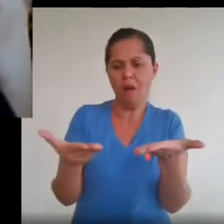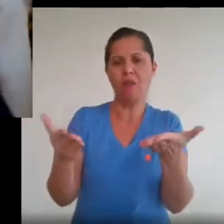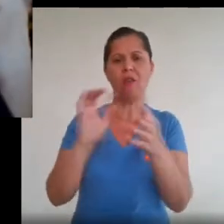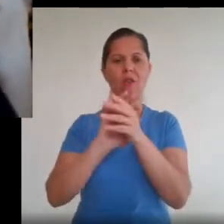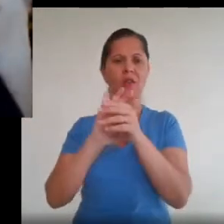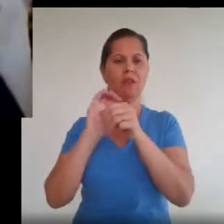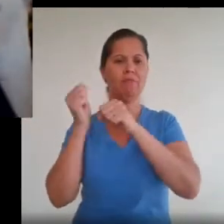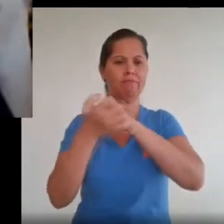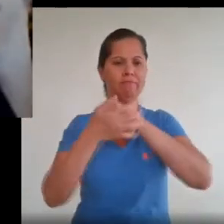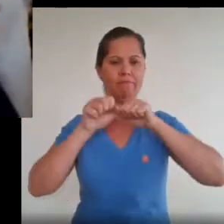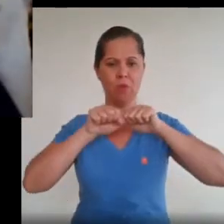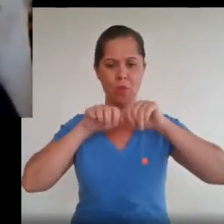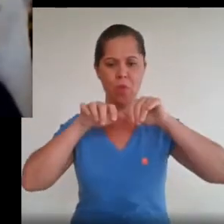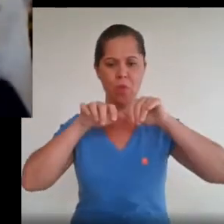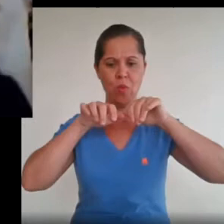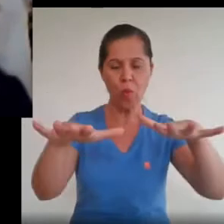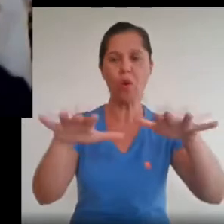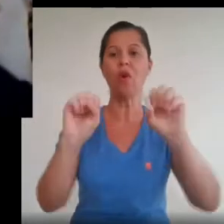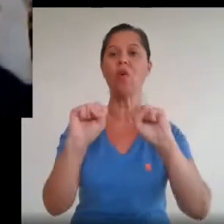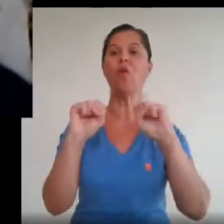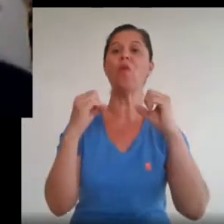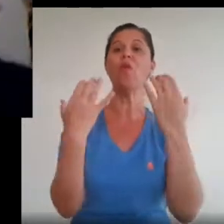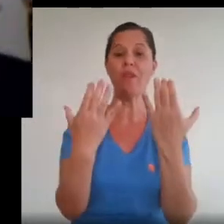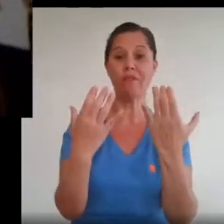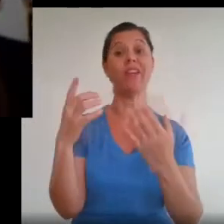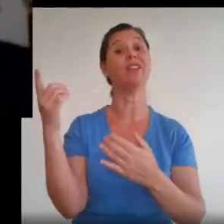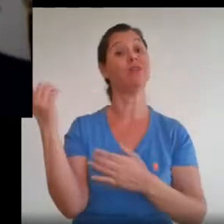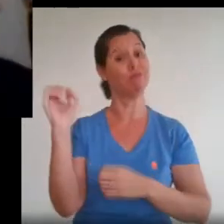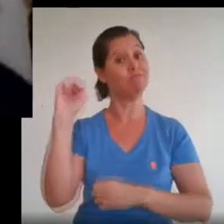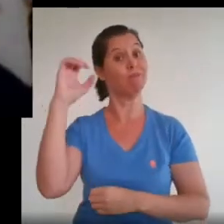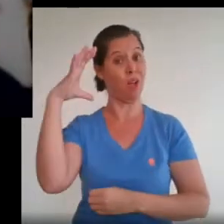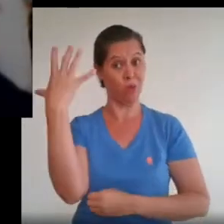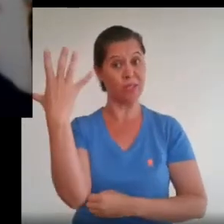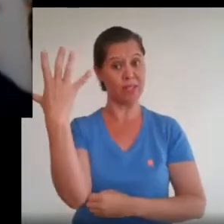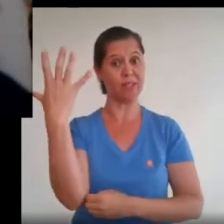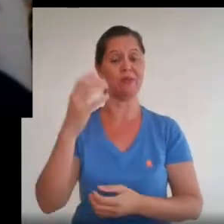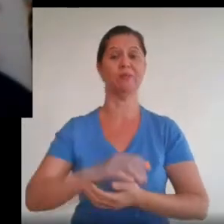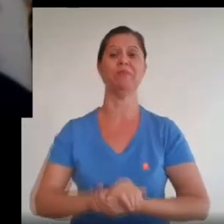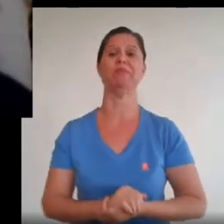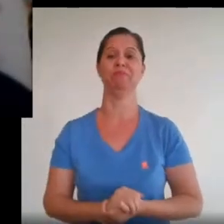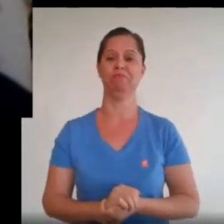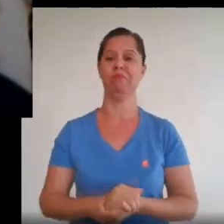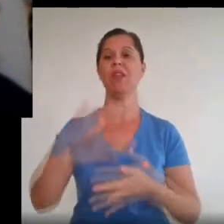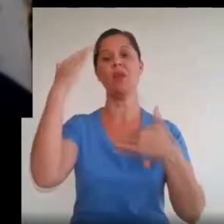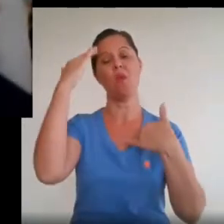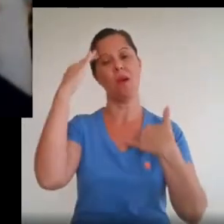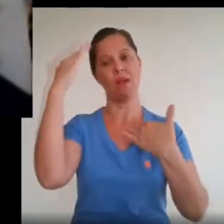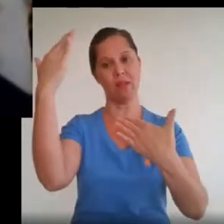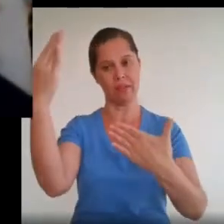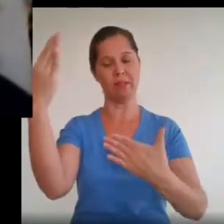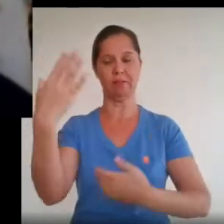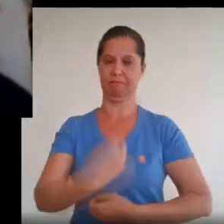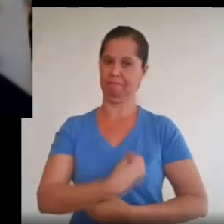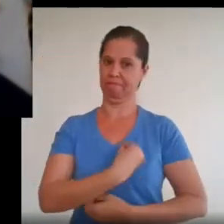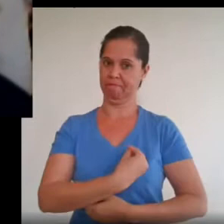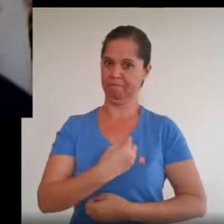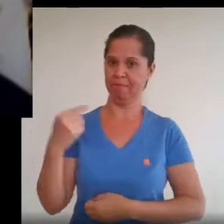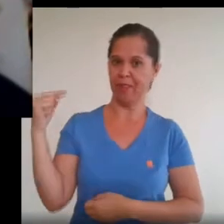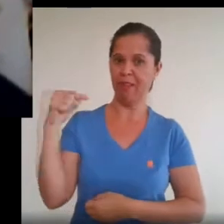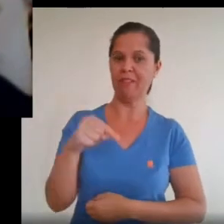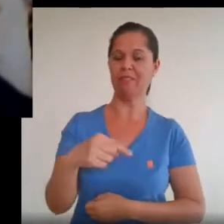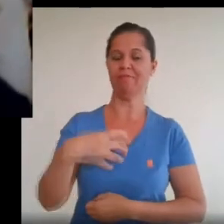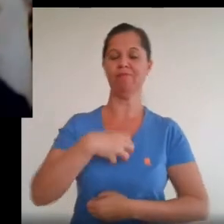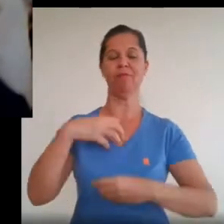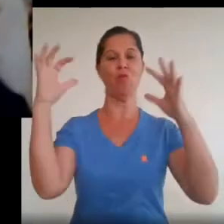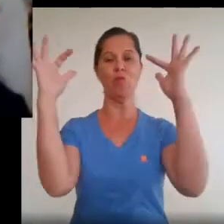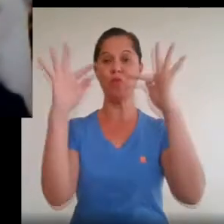pandemia, o evento está acontecendo dentro do possível. Eu sou muito grata por estar aqui, muito